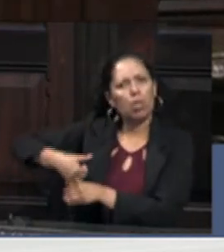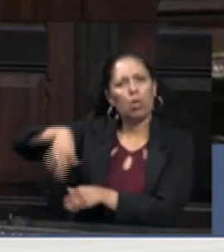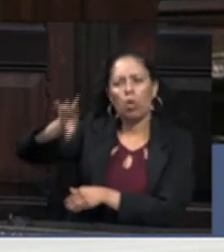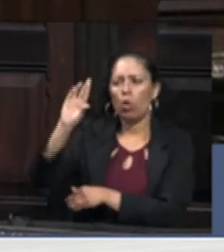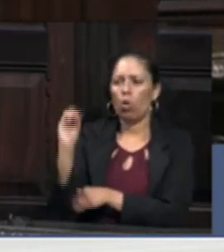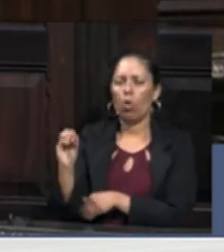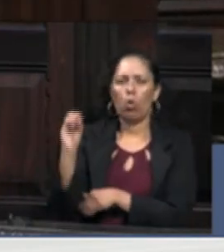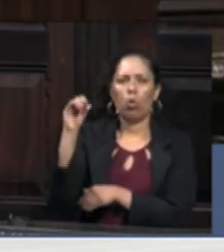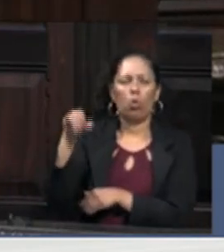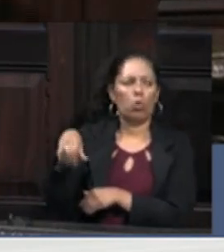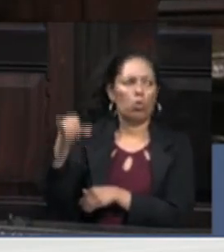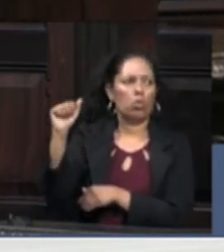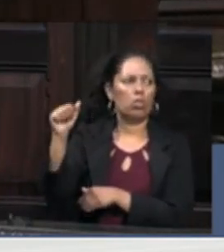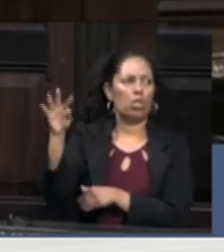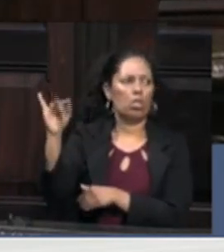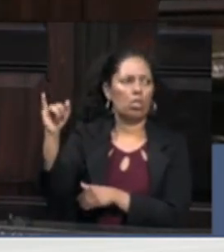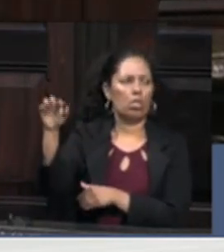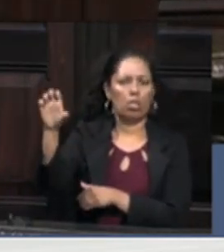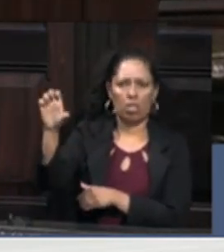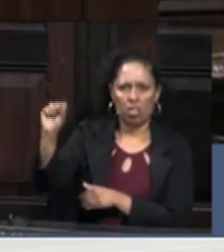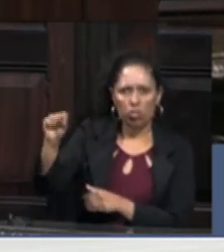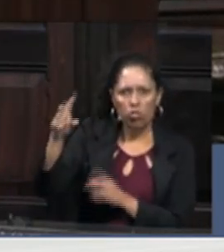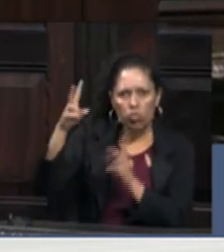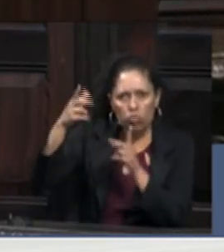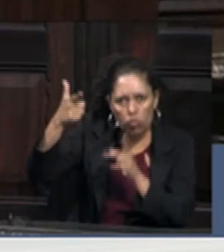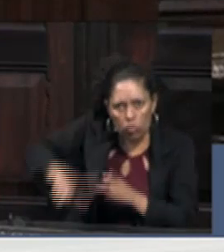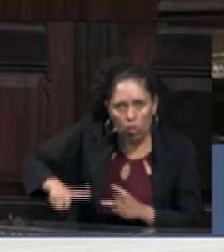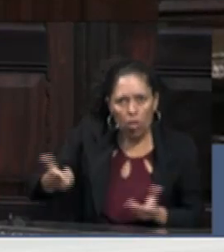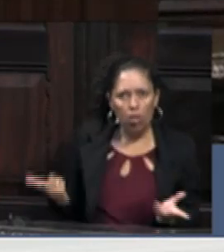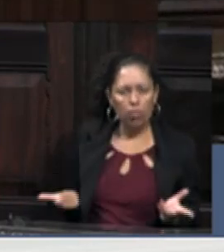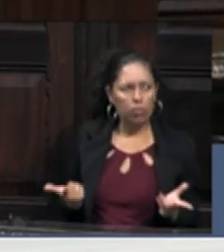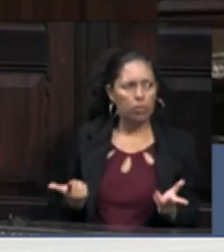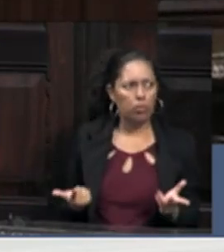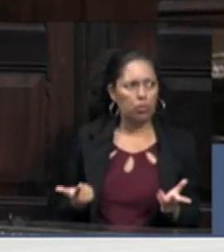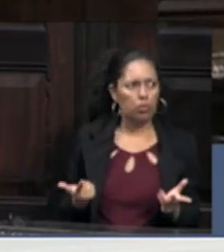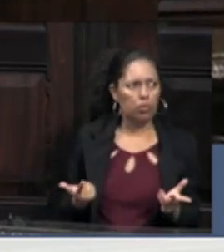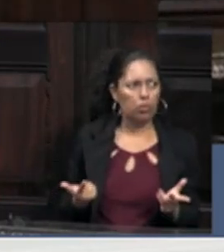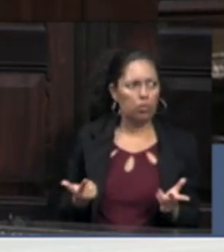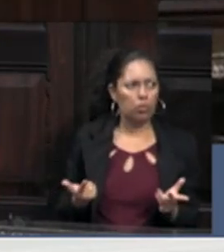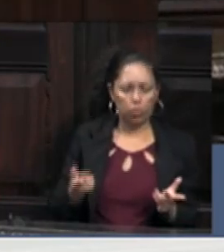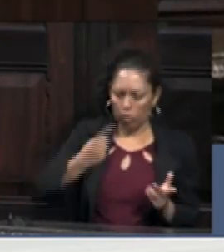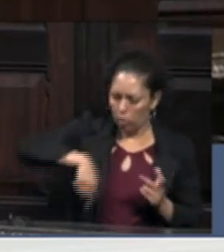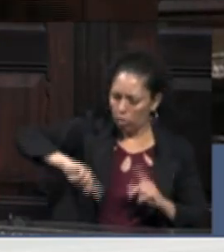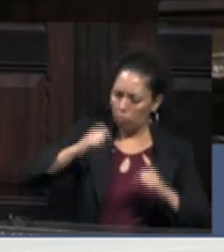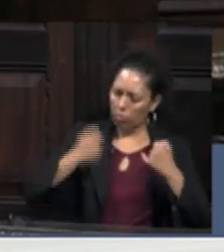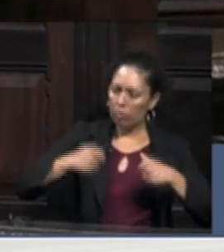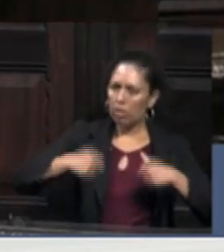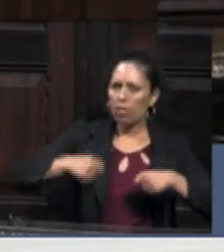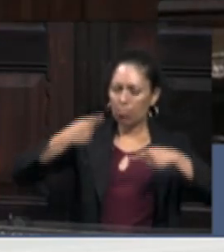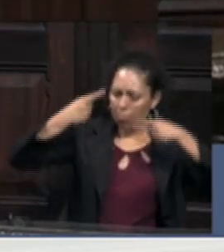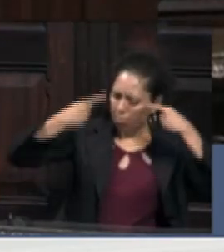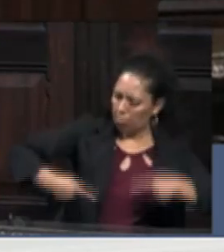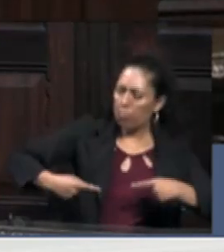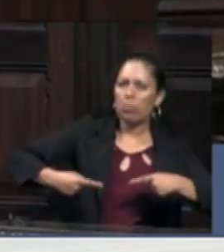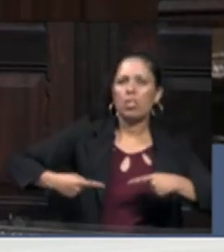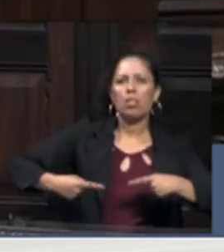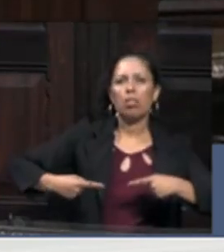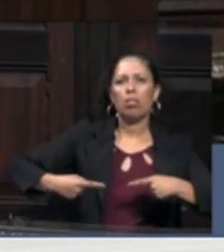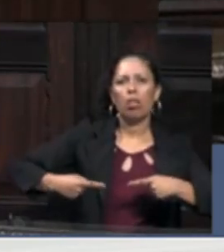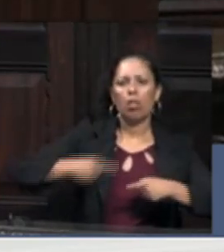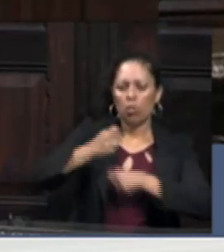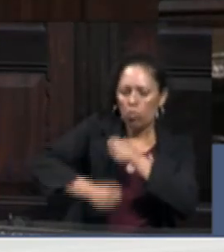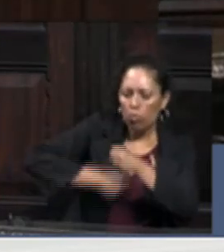inventividade, não temos criatividade. E aí, linko essa reflexão com o enfrentamento que temos feito ao longo de toda a